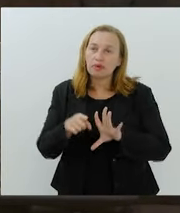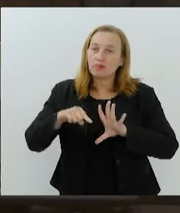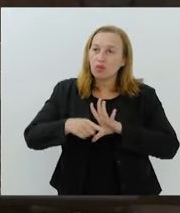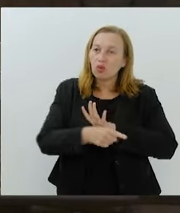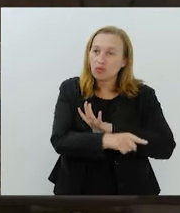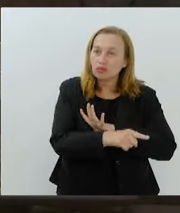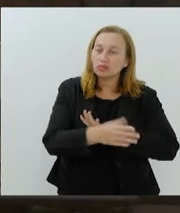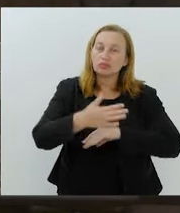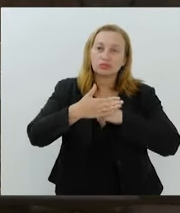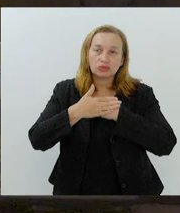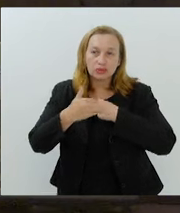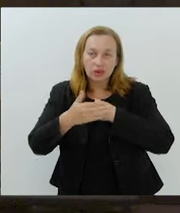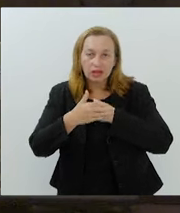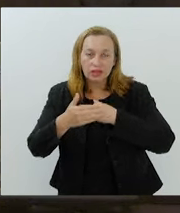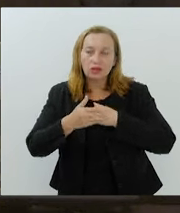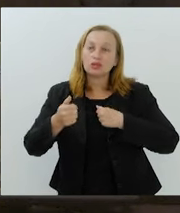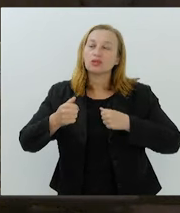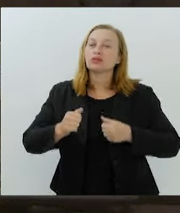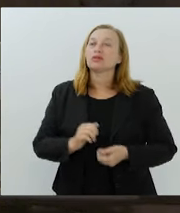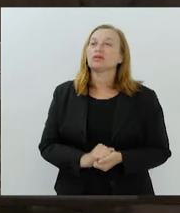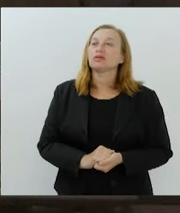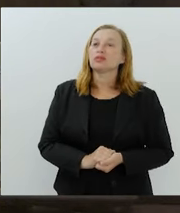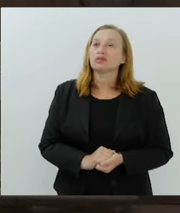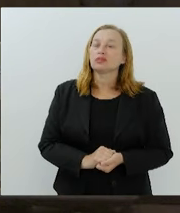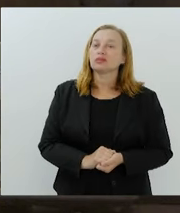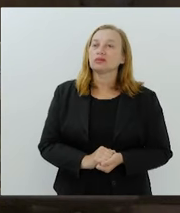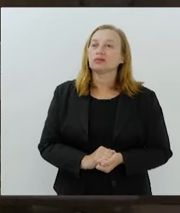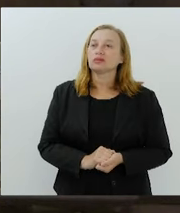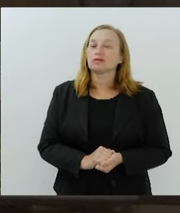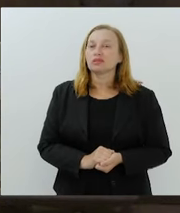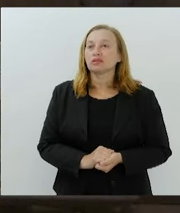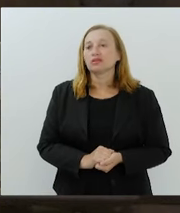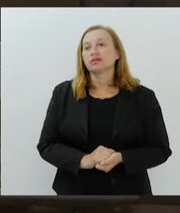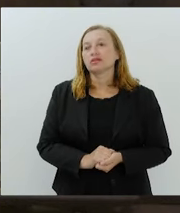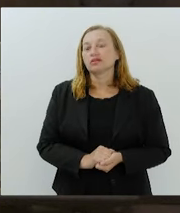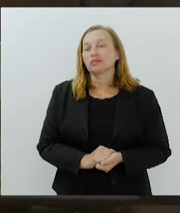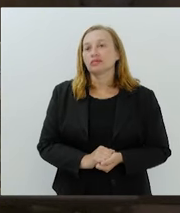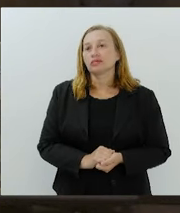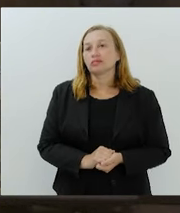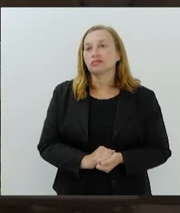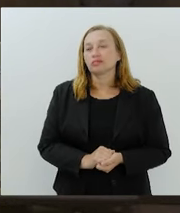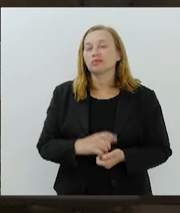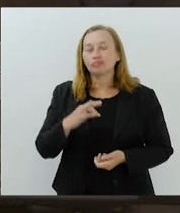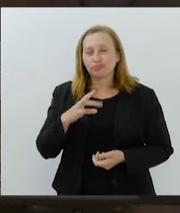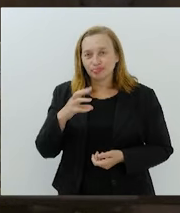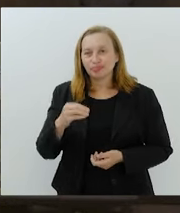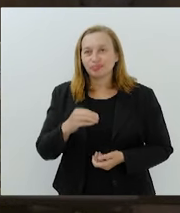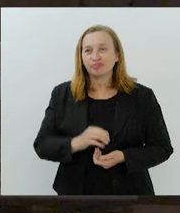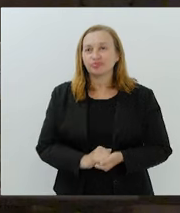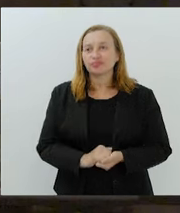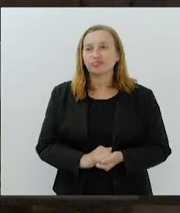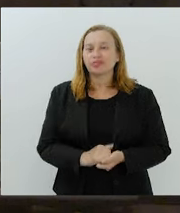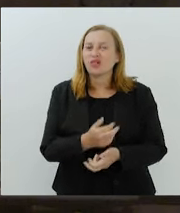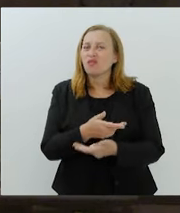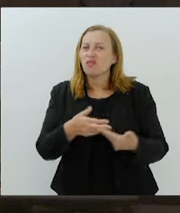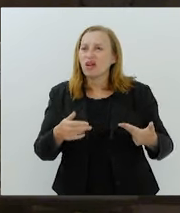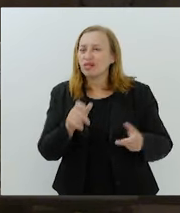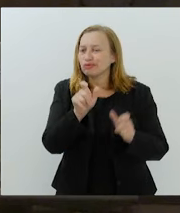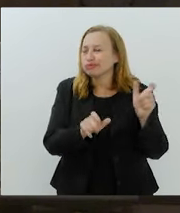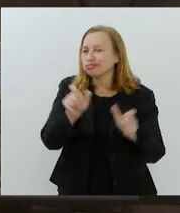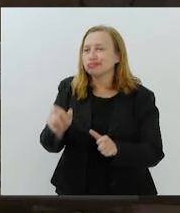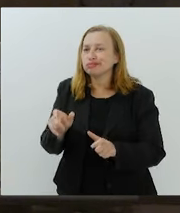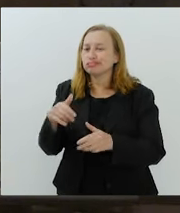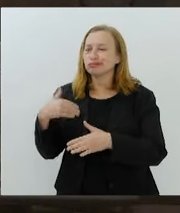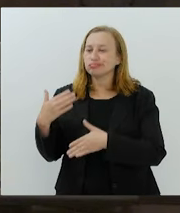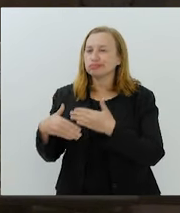nosso carinho profundo, a nossa afeição, né? Por tudo isso, né? Tantas pessoas, tantas gerações